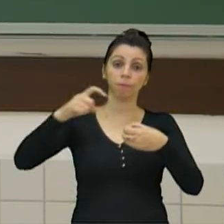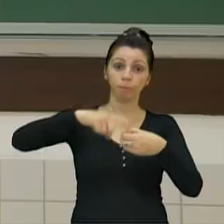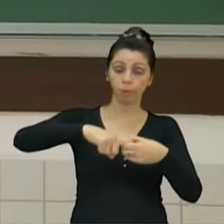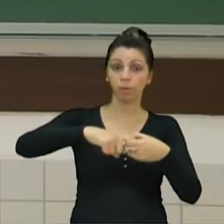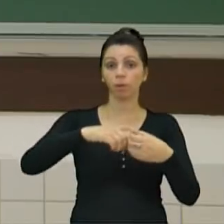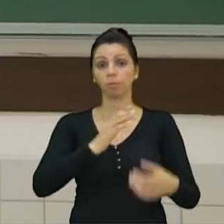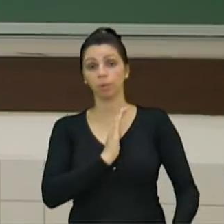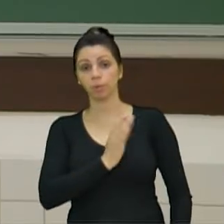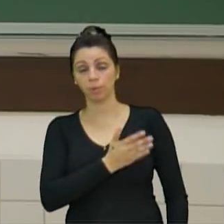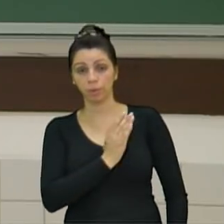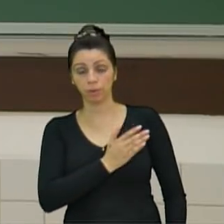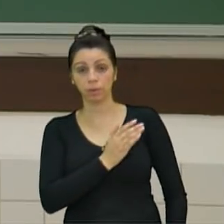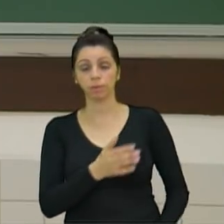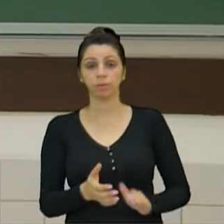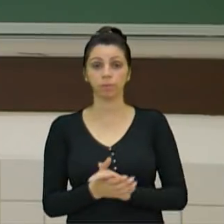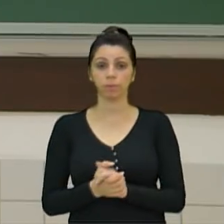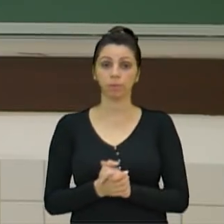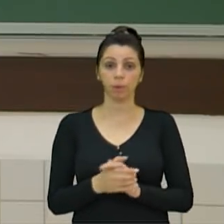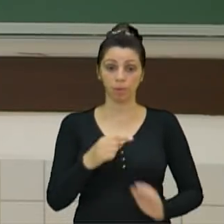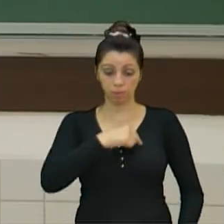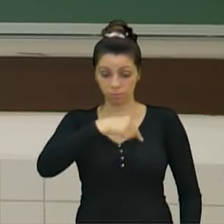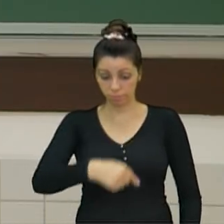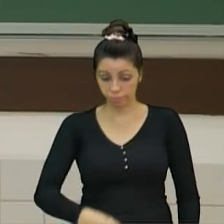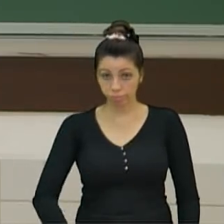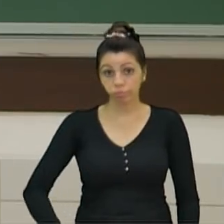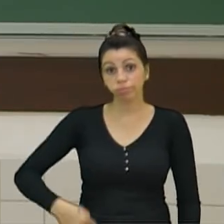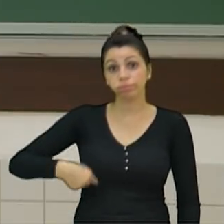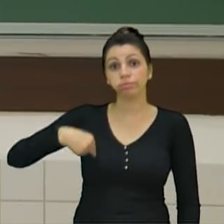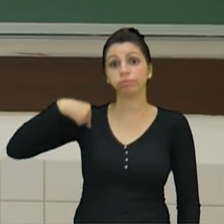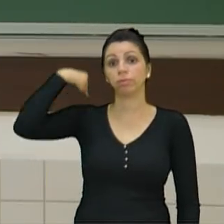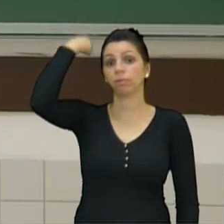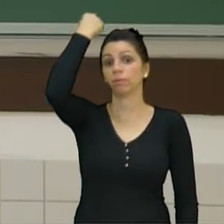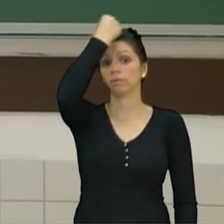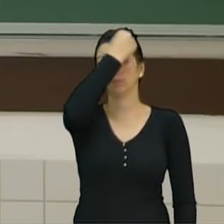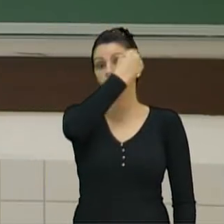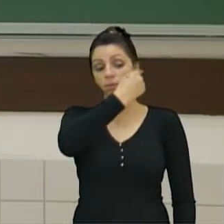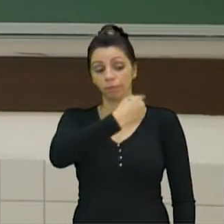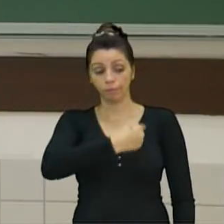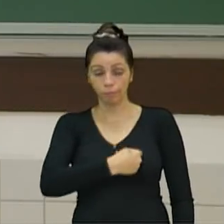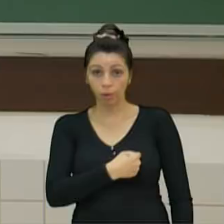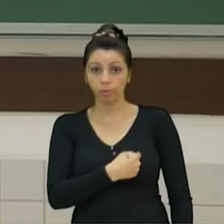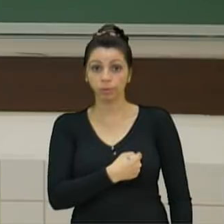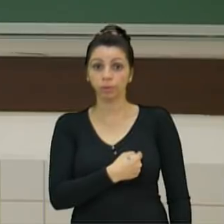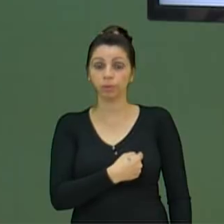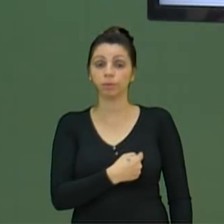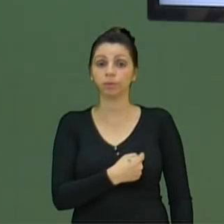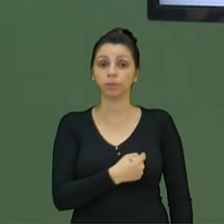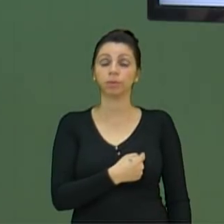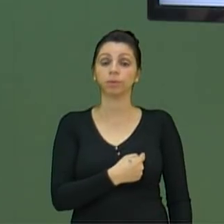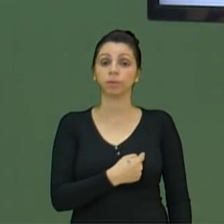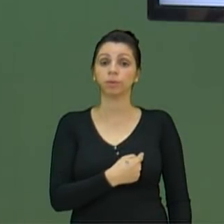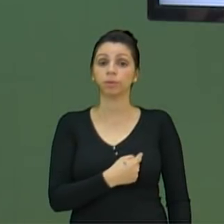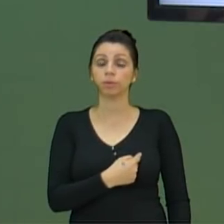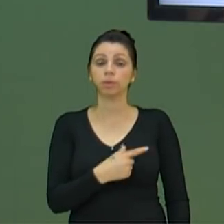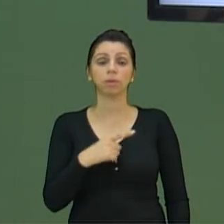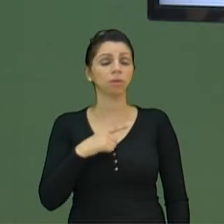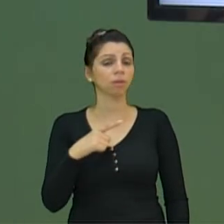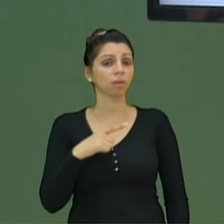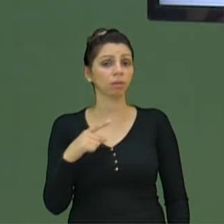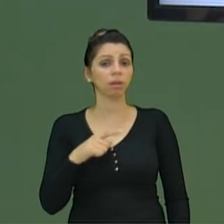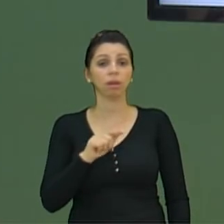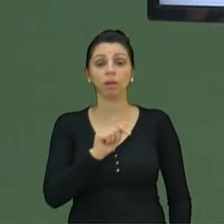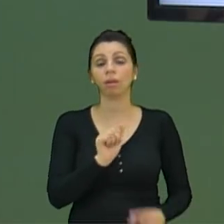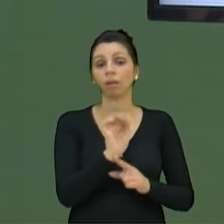coração. E aí, ele volta para o coração pelo lado direito, né? E ele volta cheio de gás